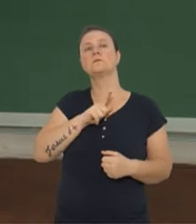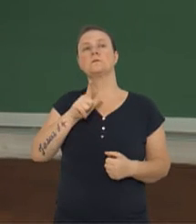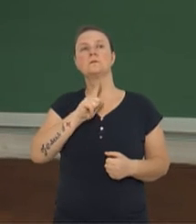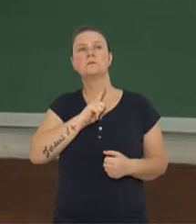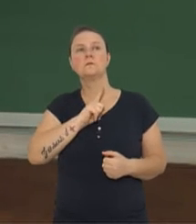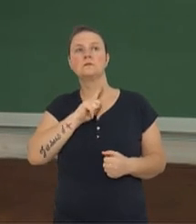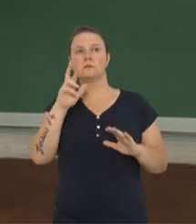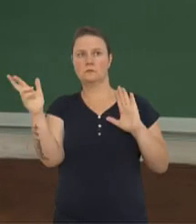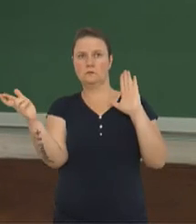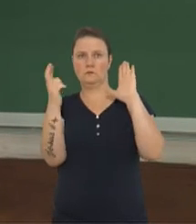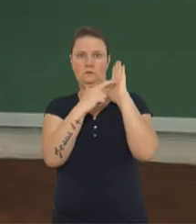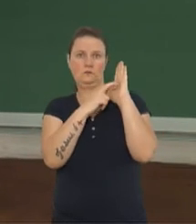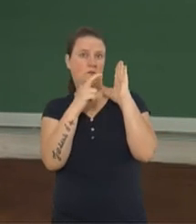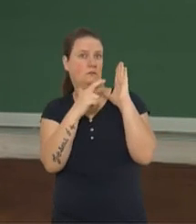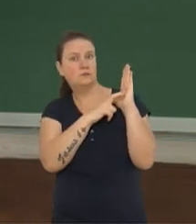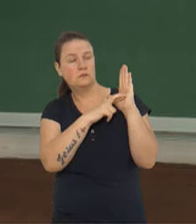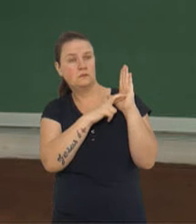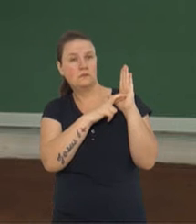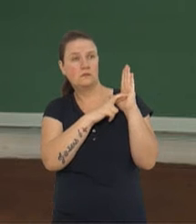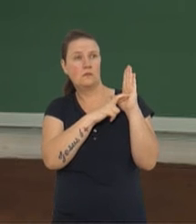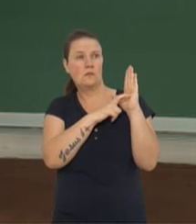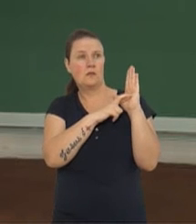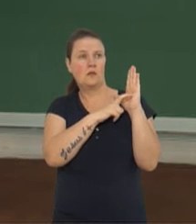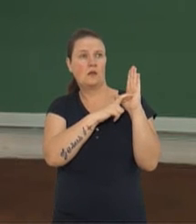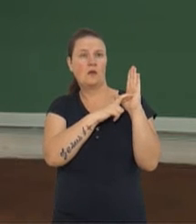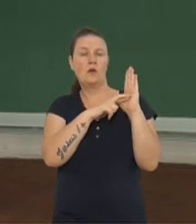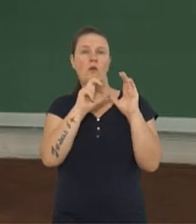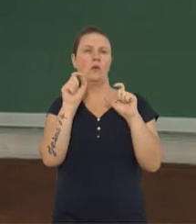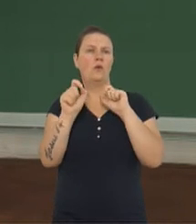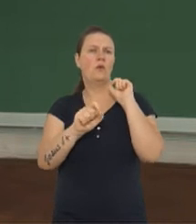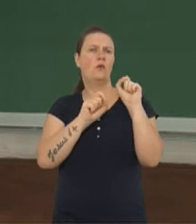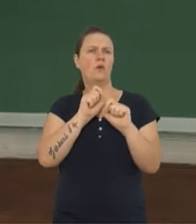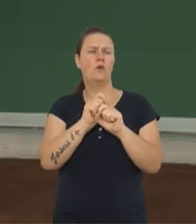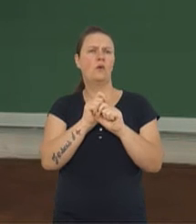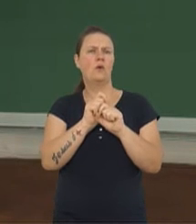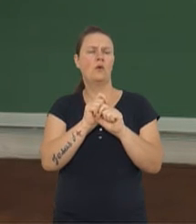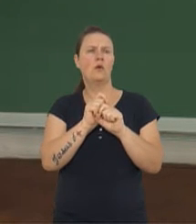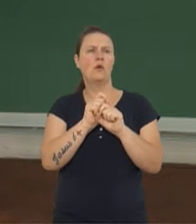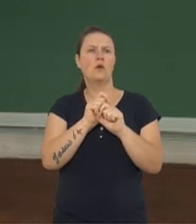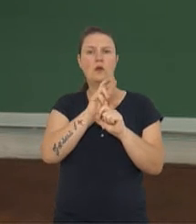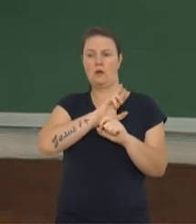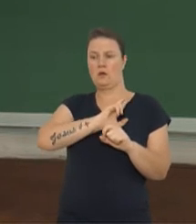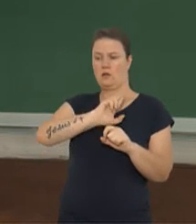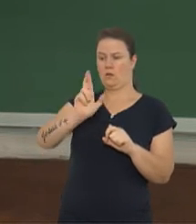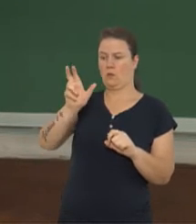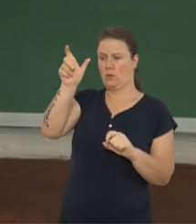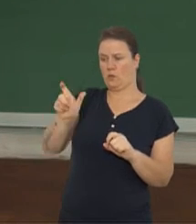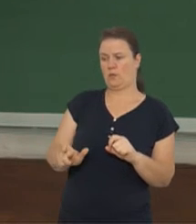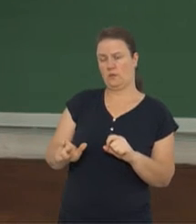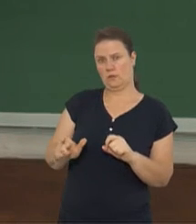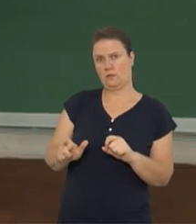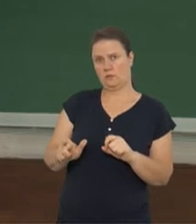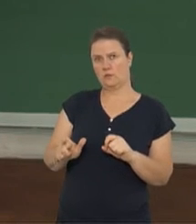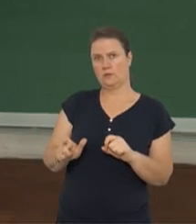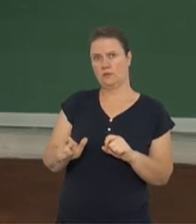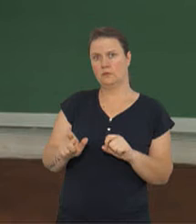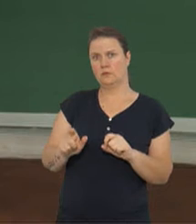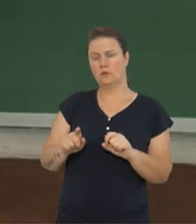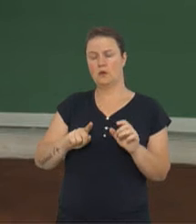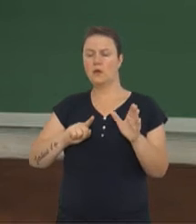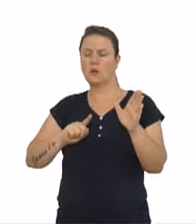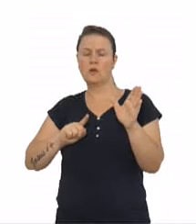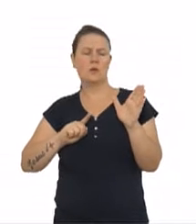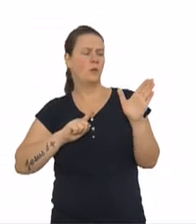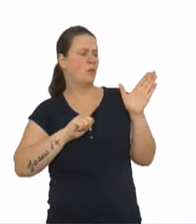a respuesta que a RAE, Real Academia, deu, né, para esta persona. Entonces, le preguntaba para